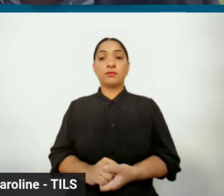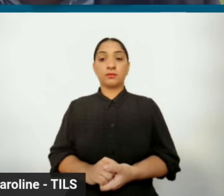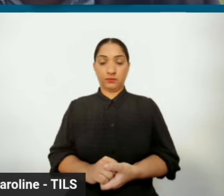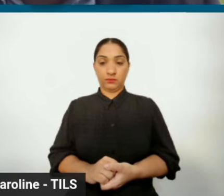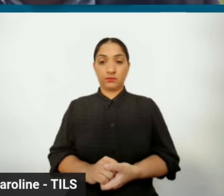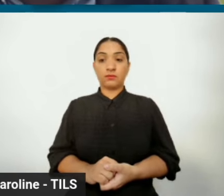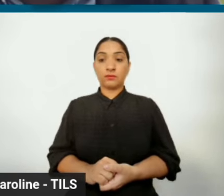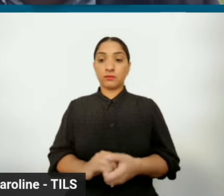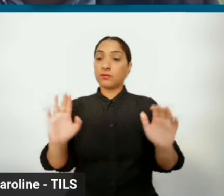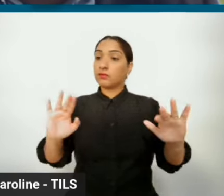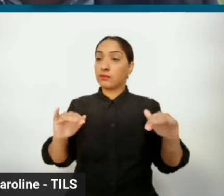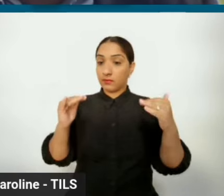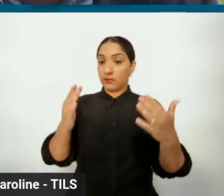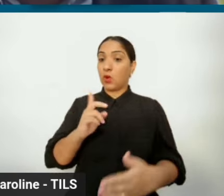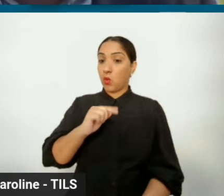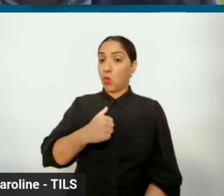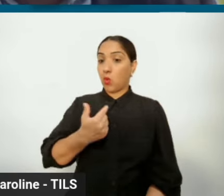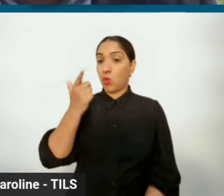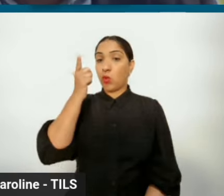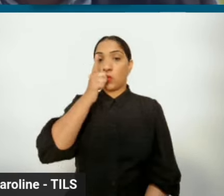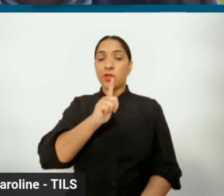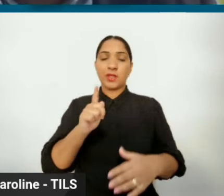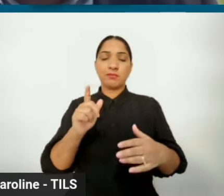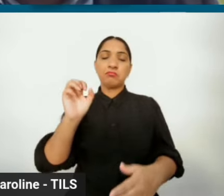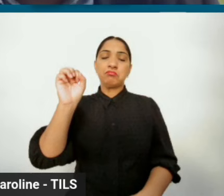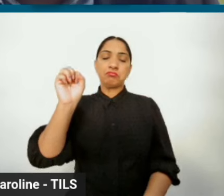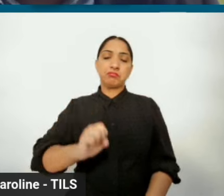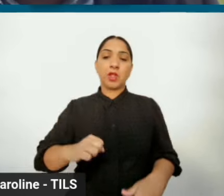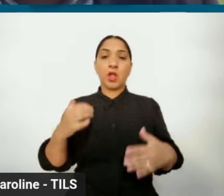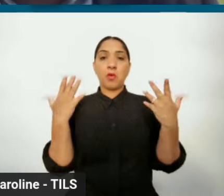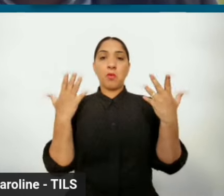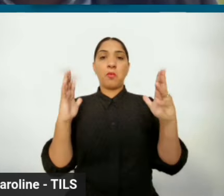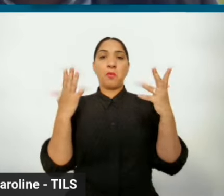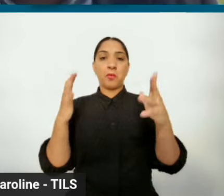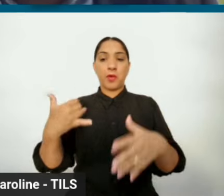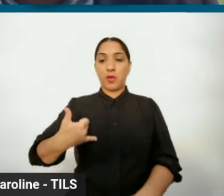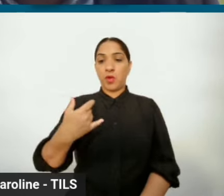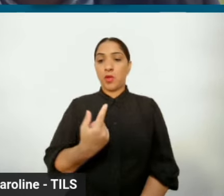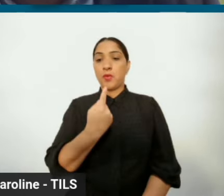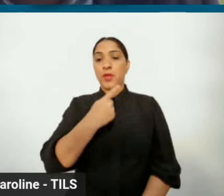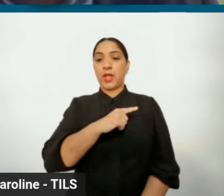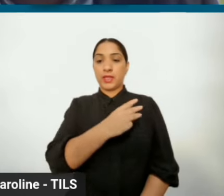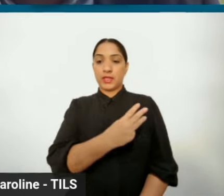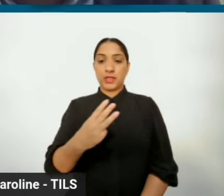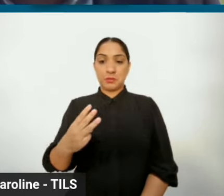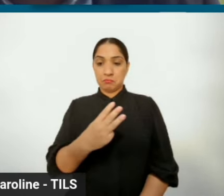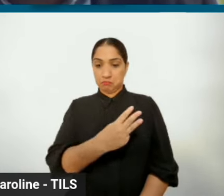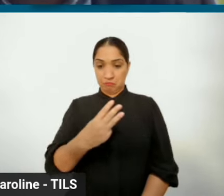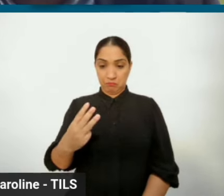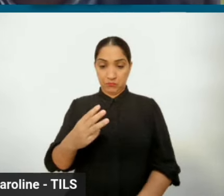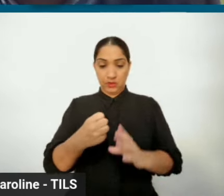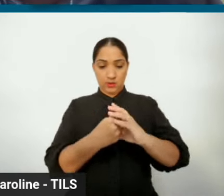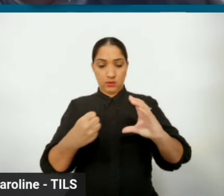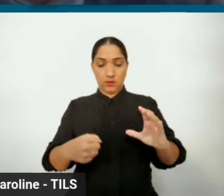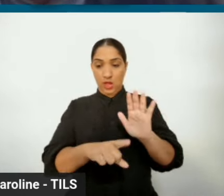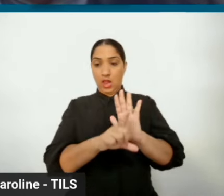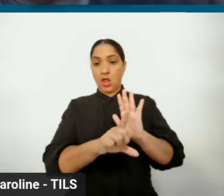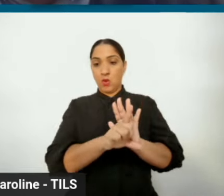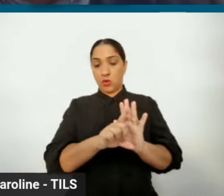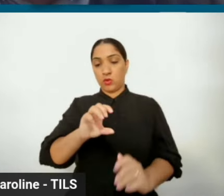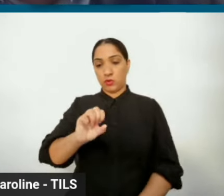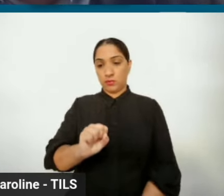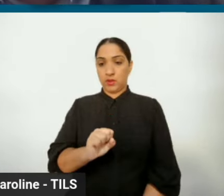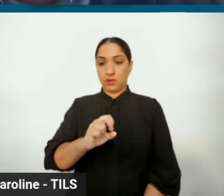Nós comemoramos esse ano 33 anos da edição da Lei de Cotas, a Lei 8.213 de